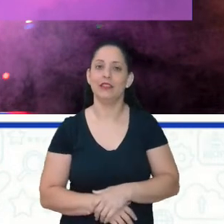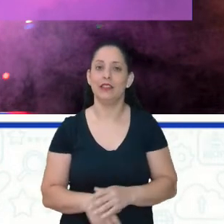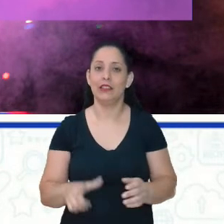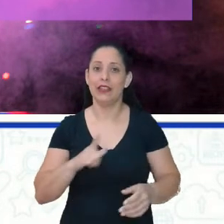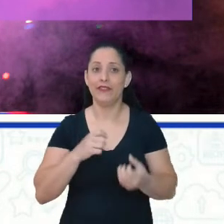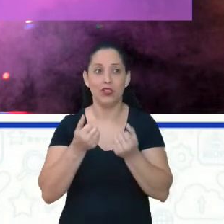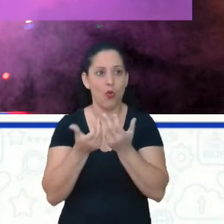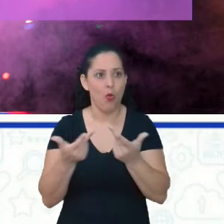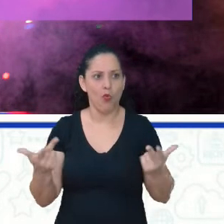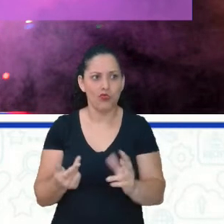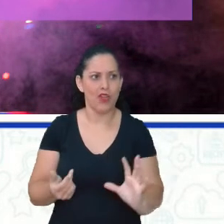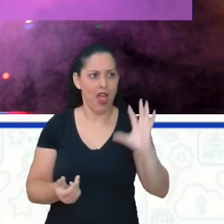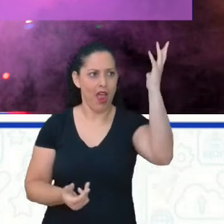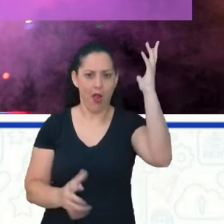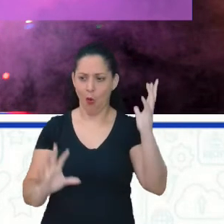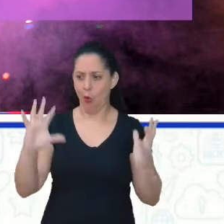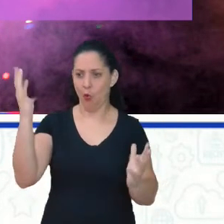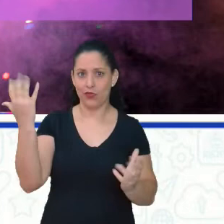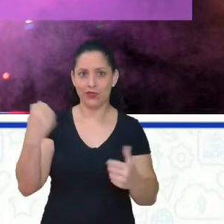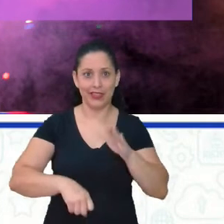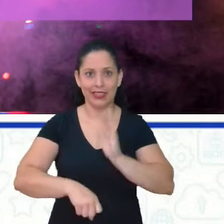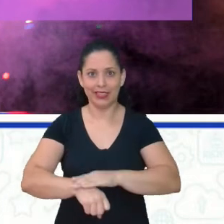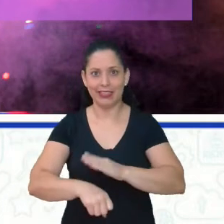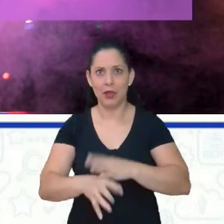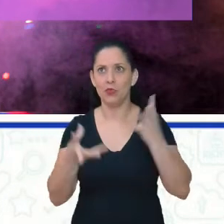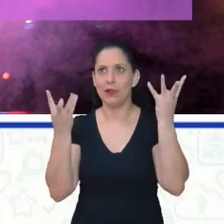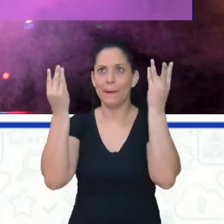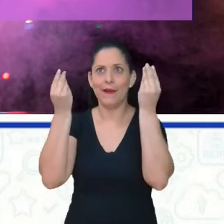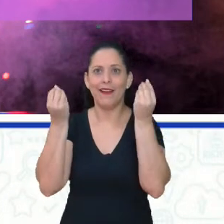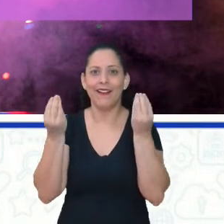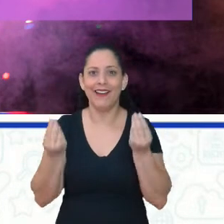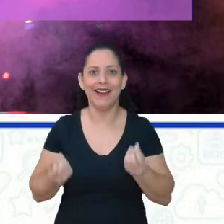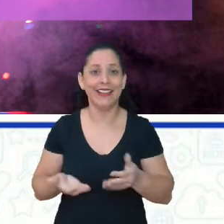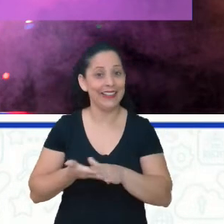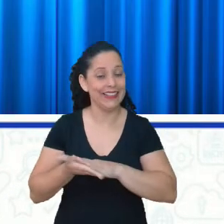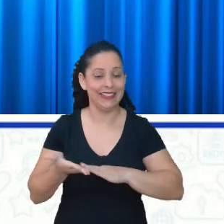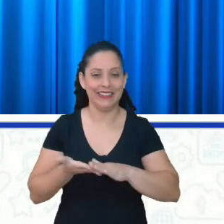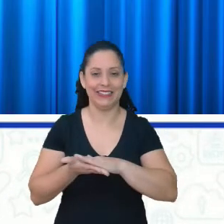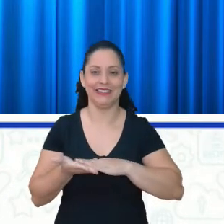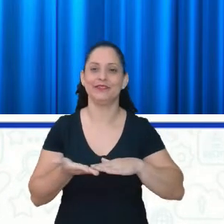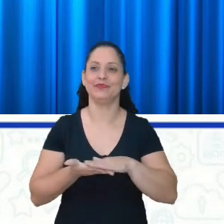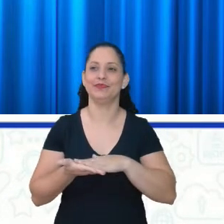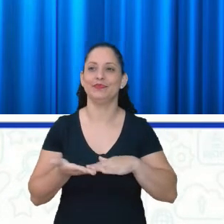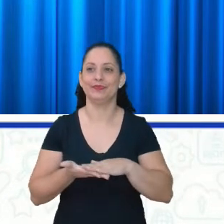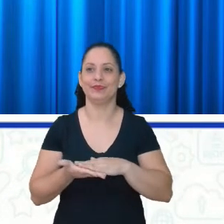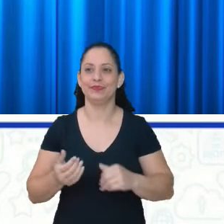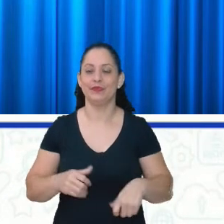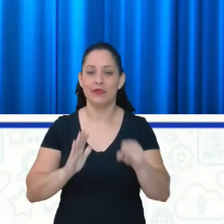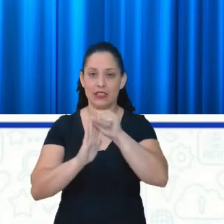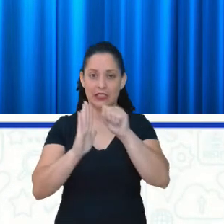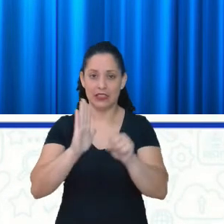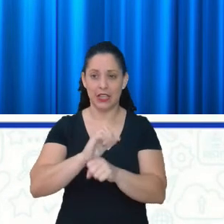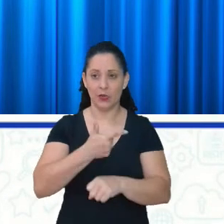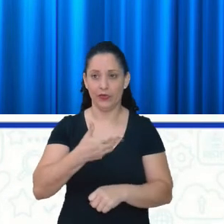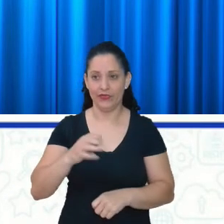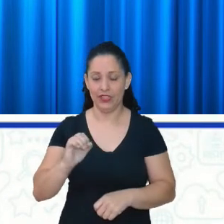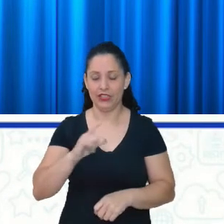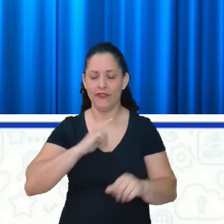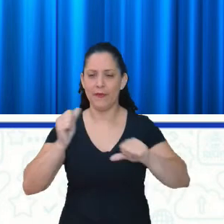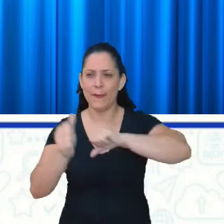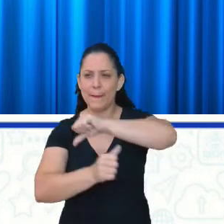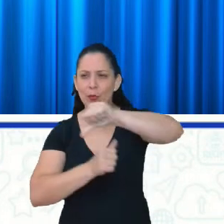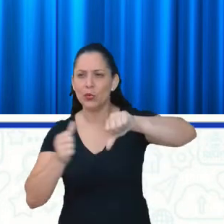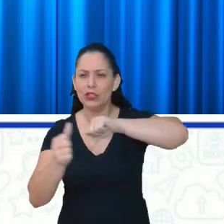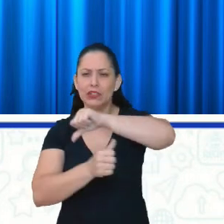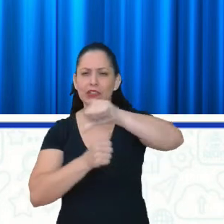coisa acontecendo que a gente não teve nem tempo de digerir direito, né? Então, é isso aí. O século XX teve grandes mudanças